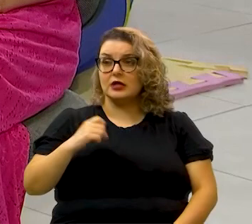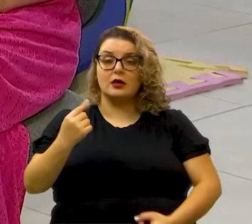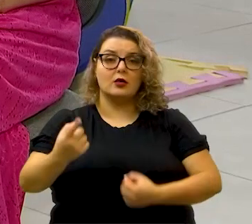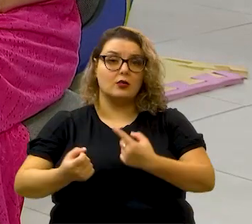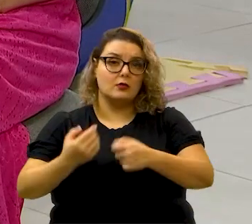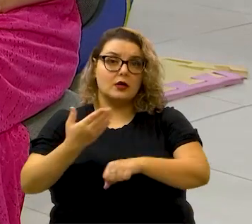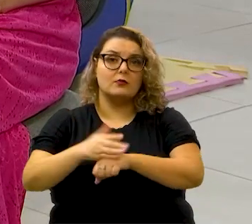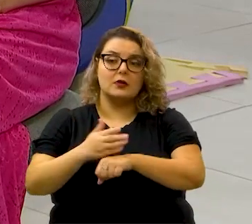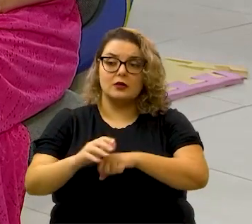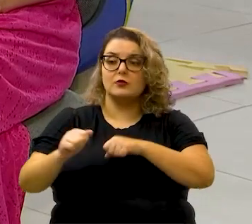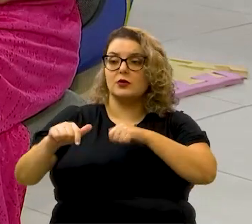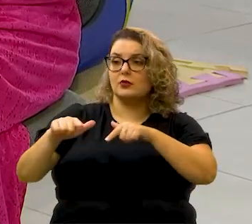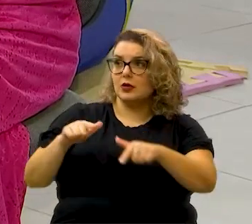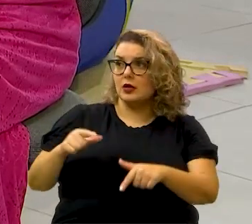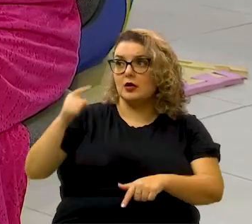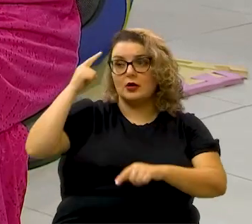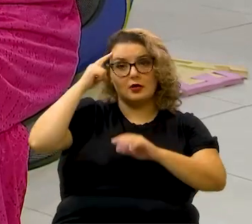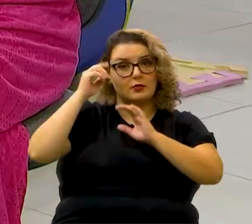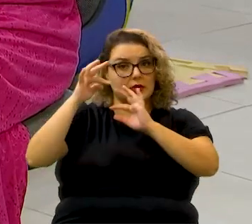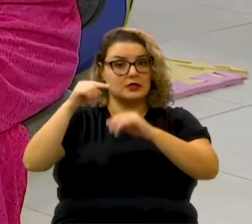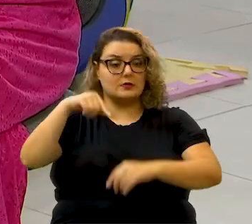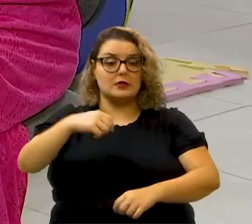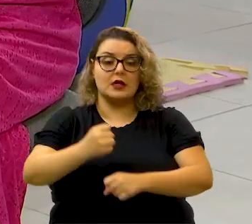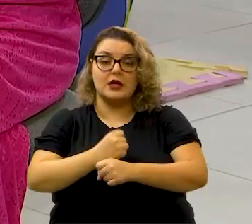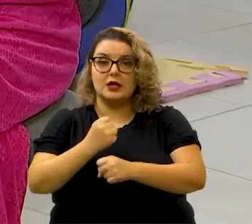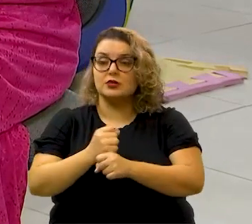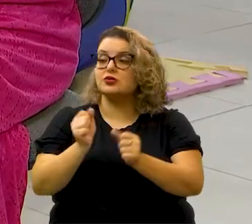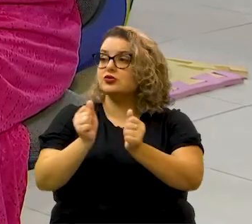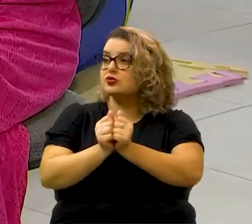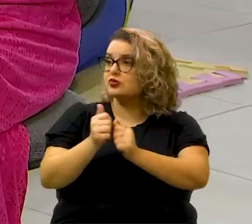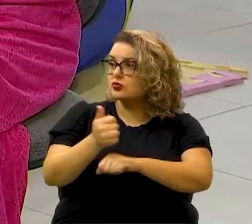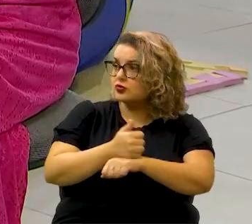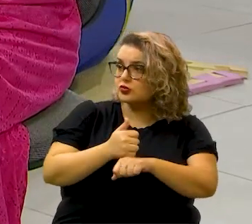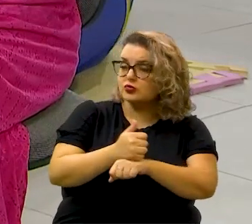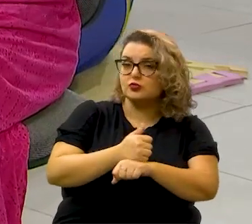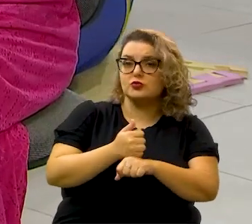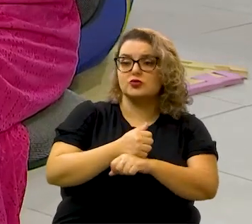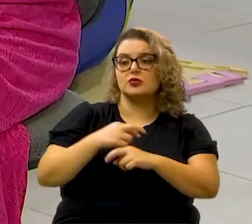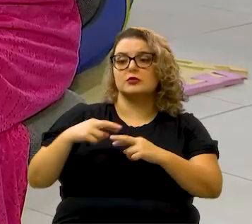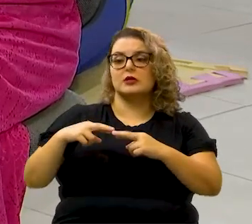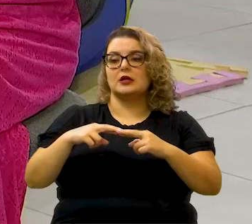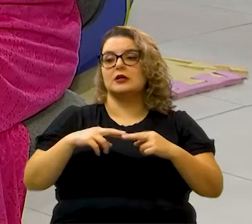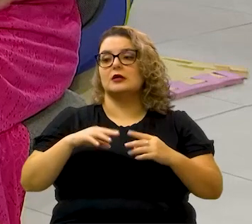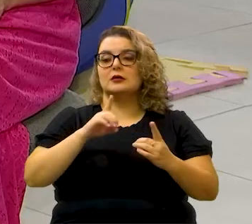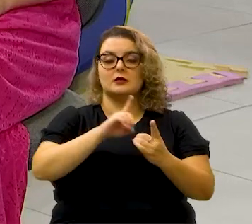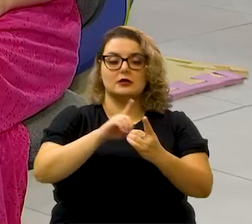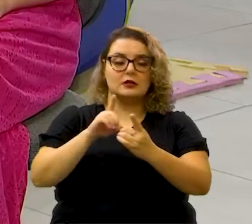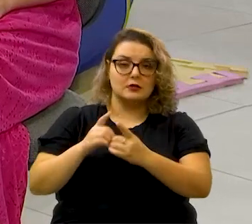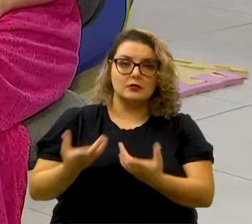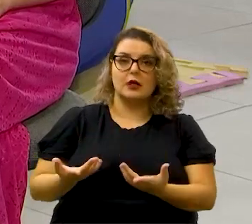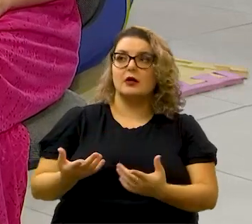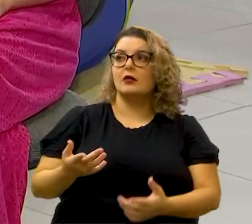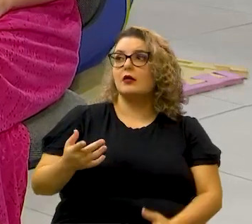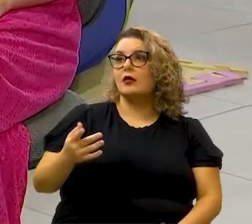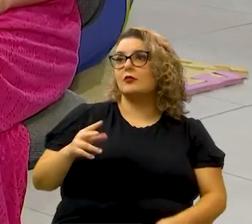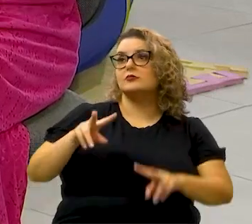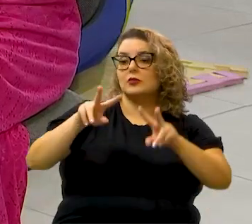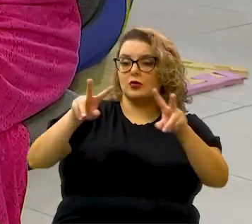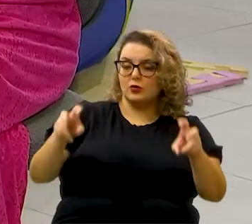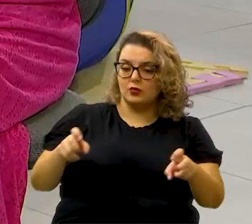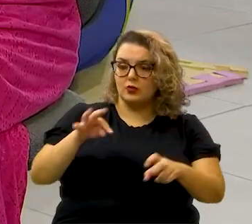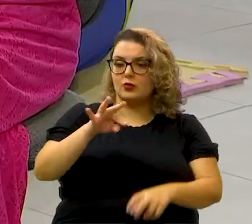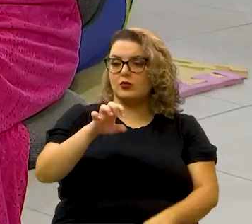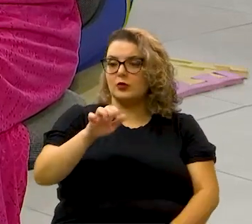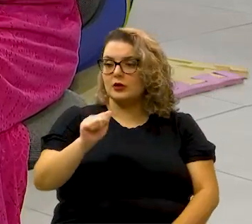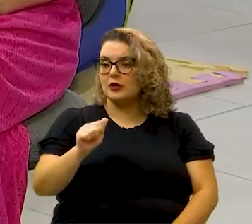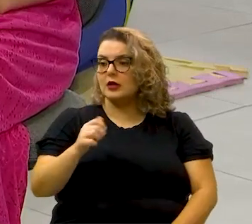né, a gente já tem algumas práticas formativas, inclusive pensadas para esse ano, com os profissionais da rede, abordando o TEA, né? A